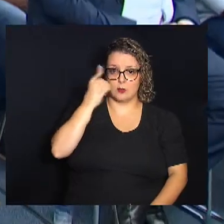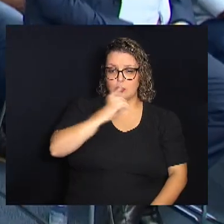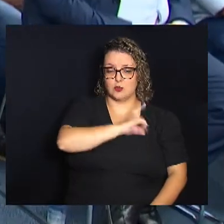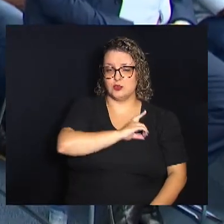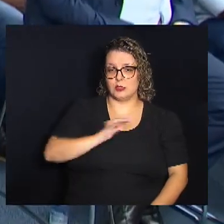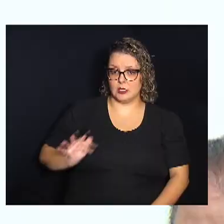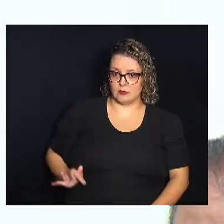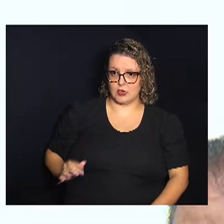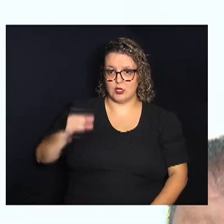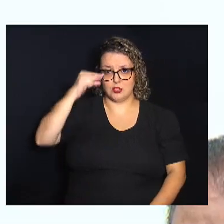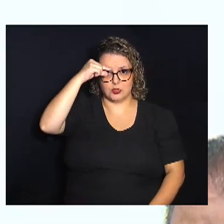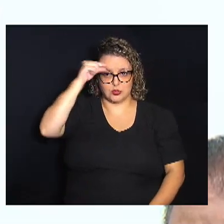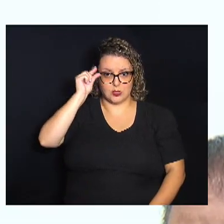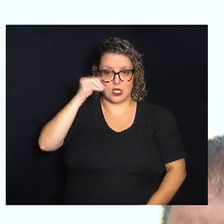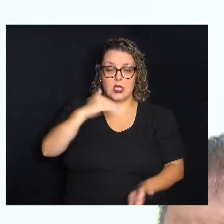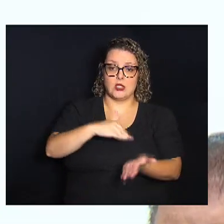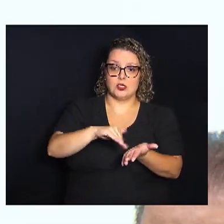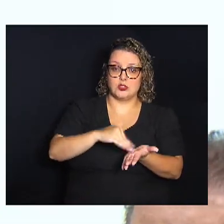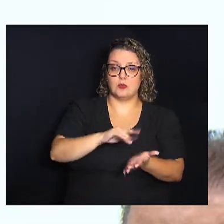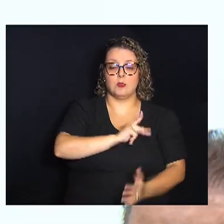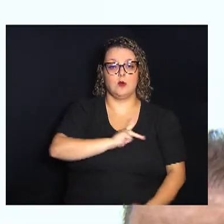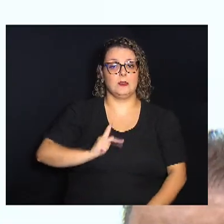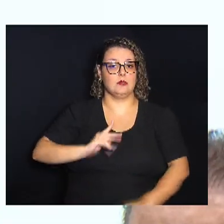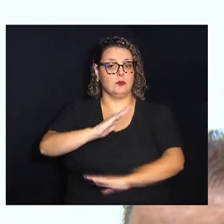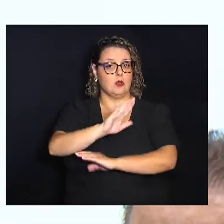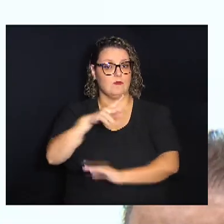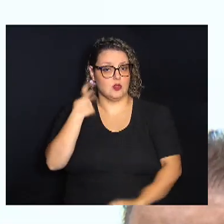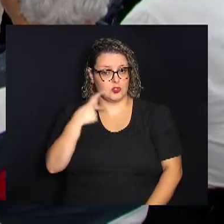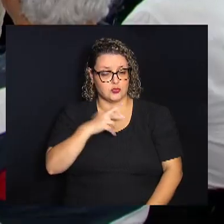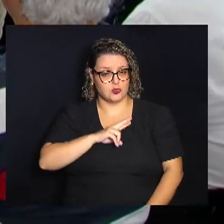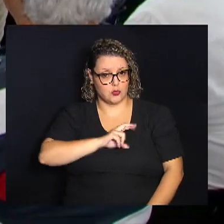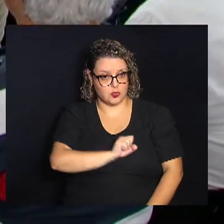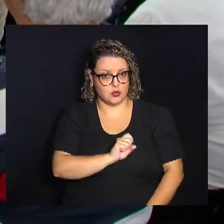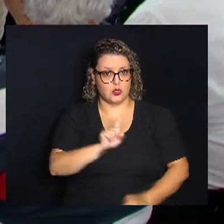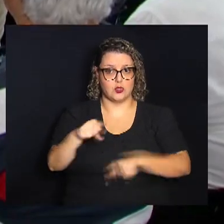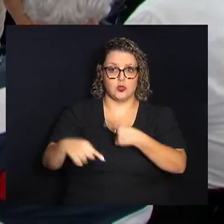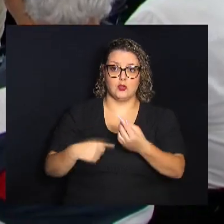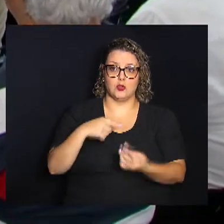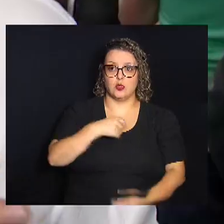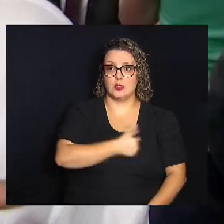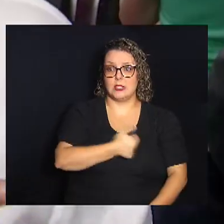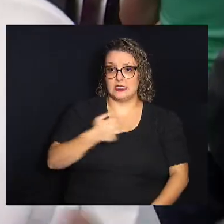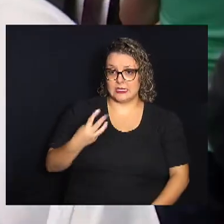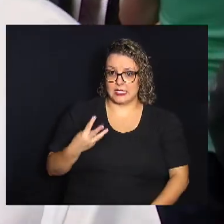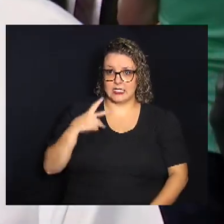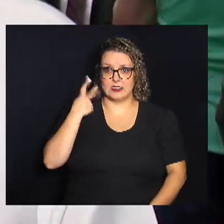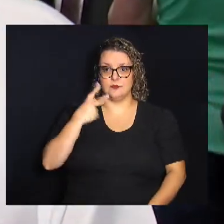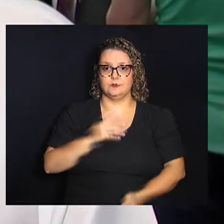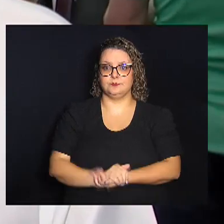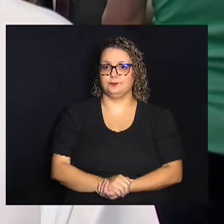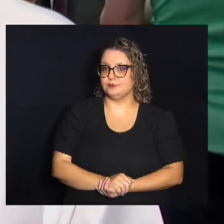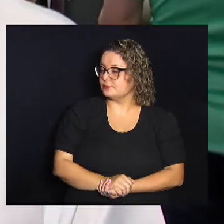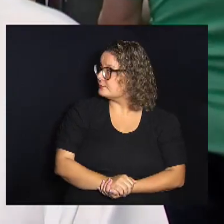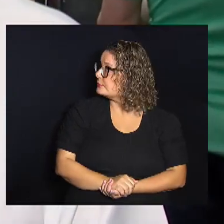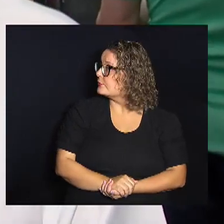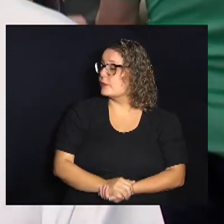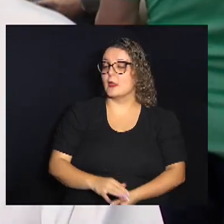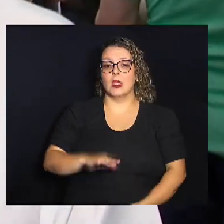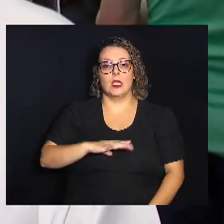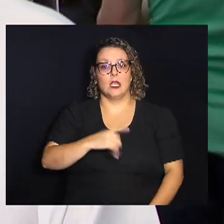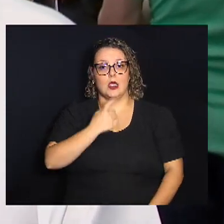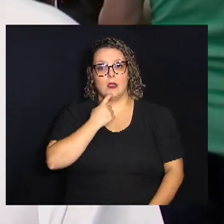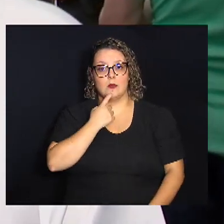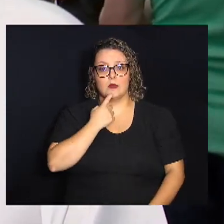Donizete, secretários, o presidente da Câmara, o vereador Luiz Rossini, e outros 13 vereadores. Campinas, sendo citada como